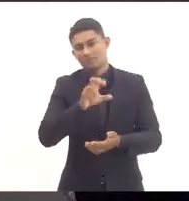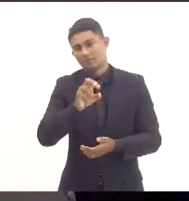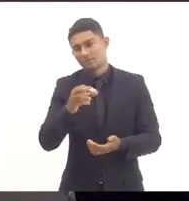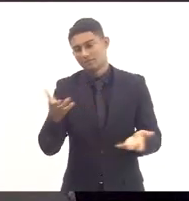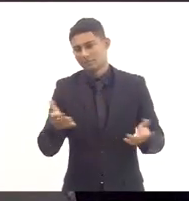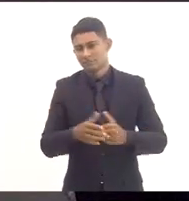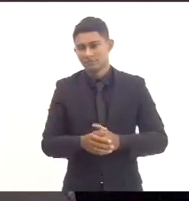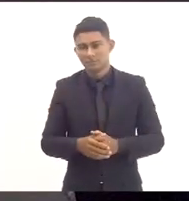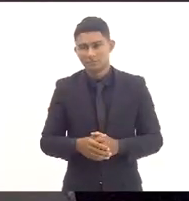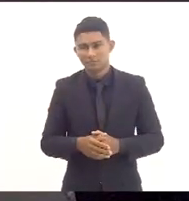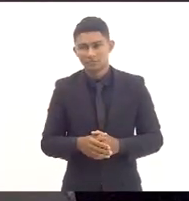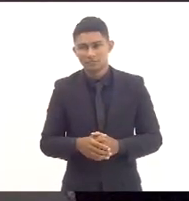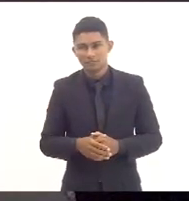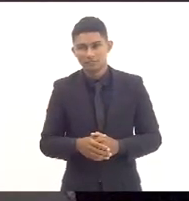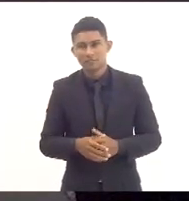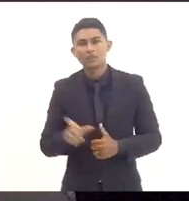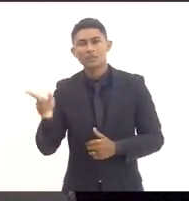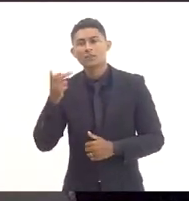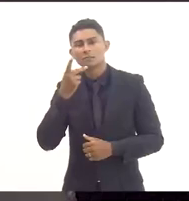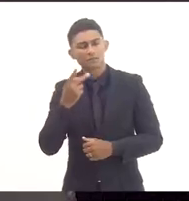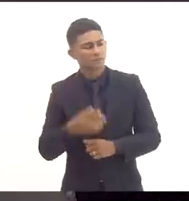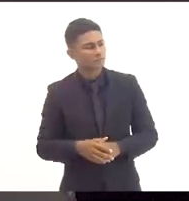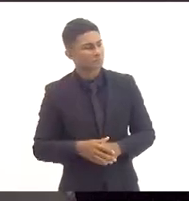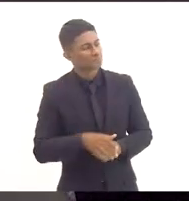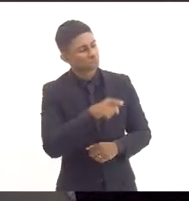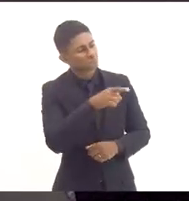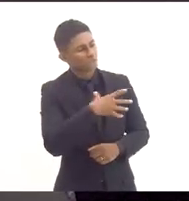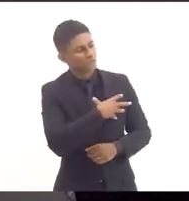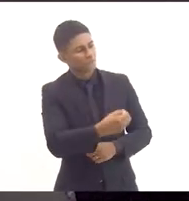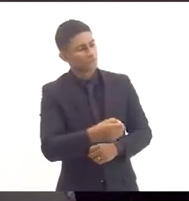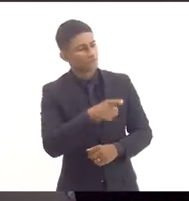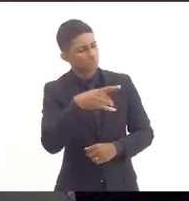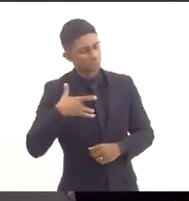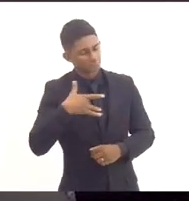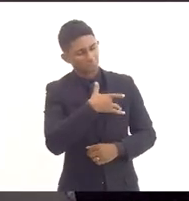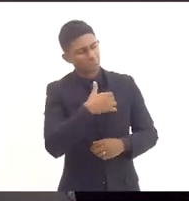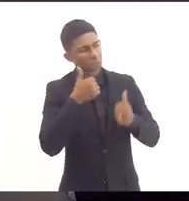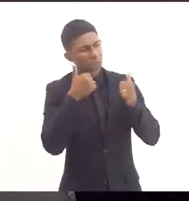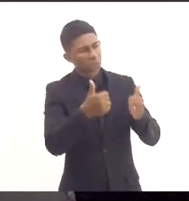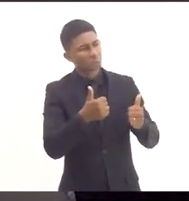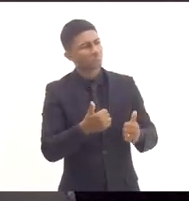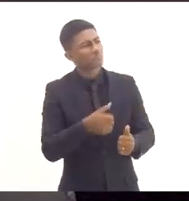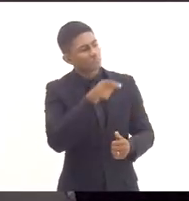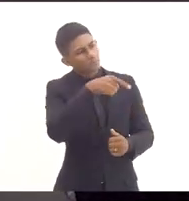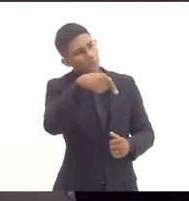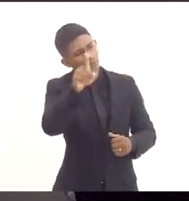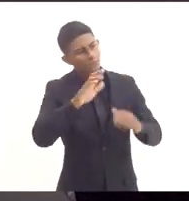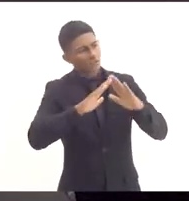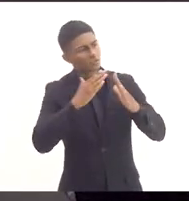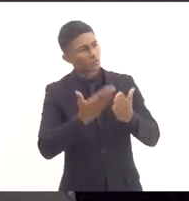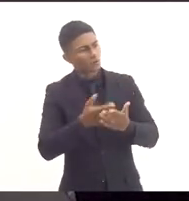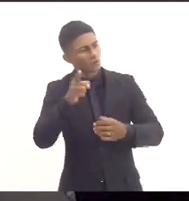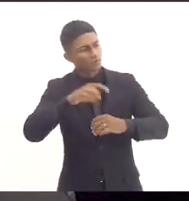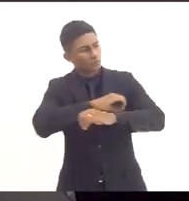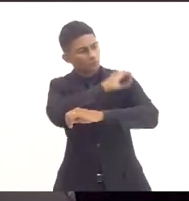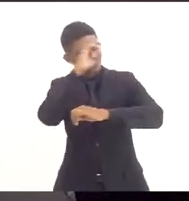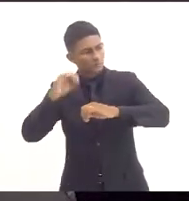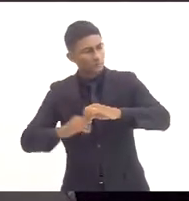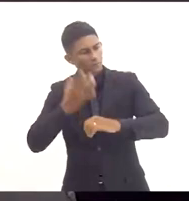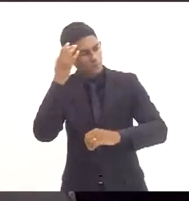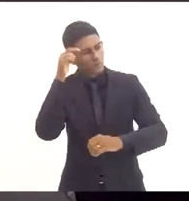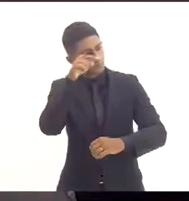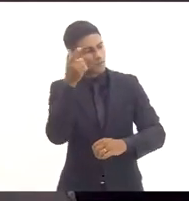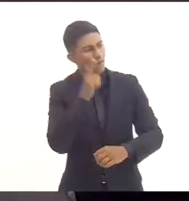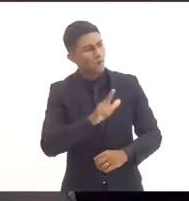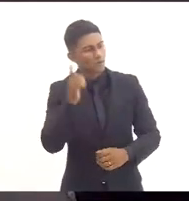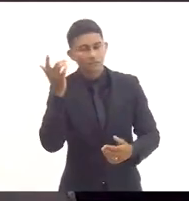o que ligou para o meu filho é perfeitamente saudável mandou eu colocar assim na escola integral que eu acho que ele